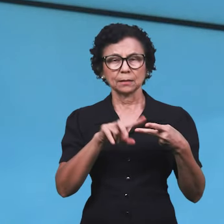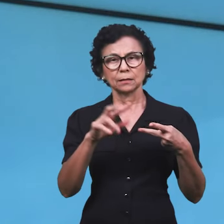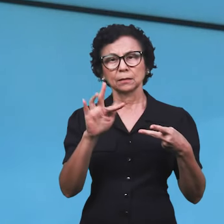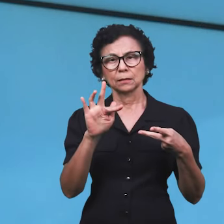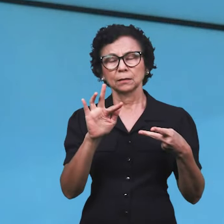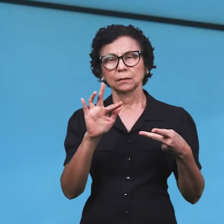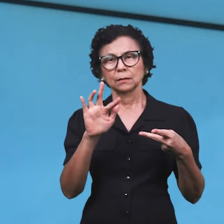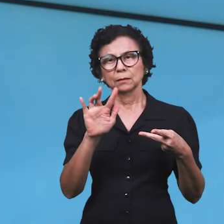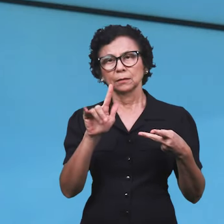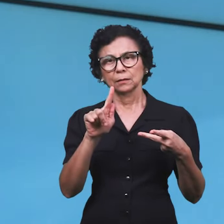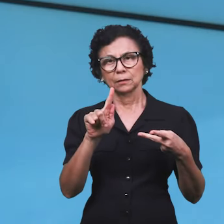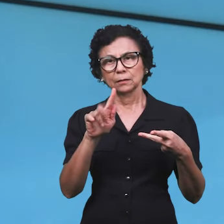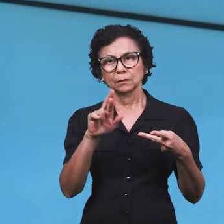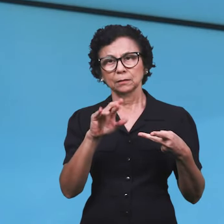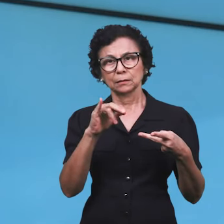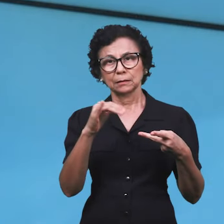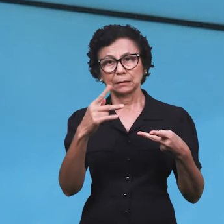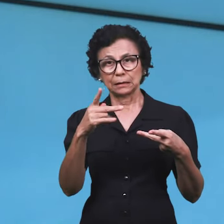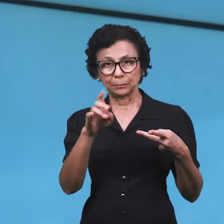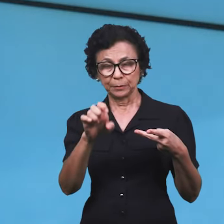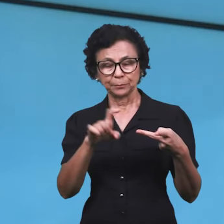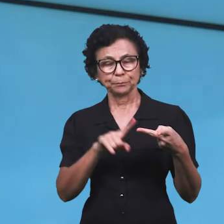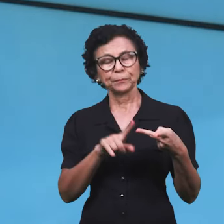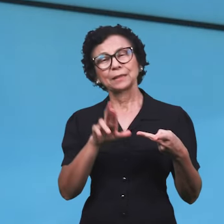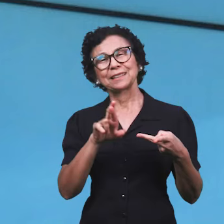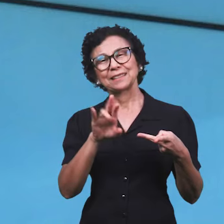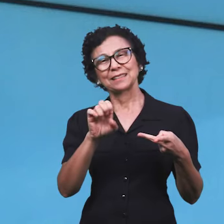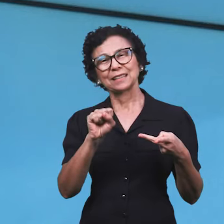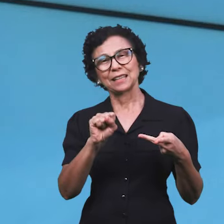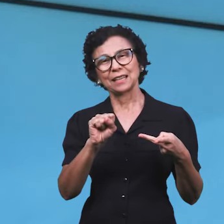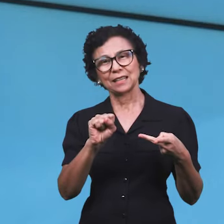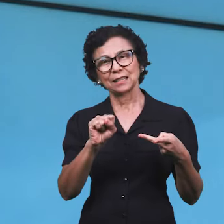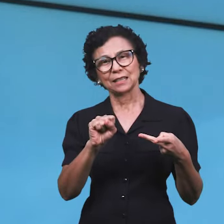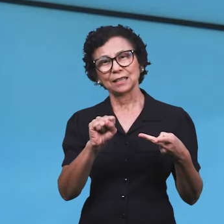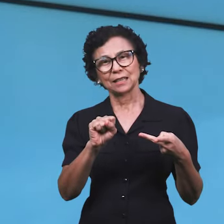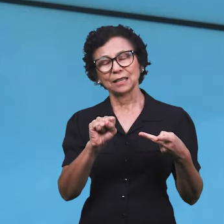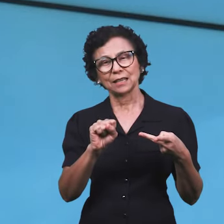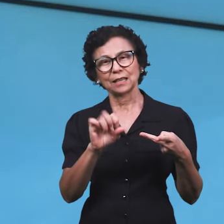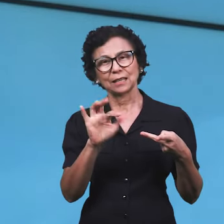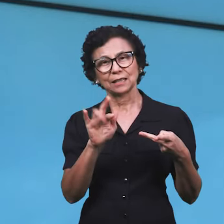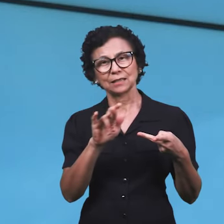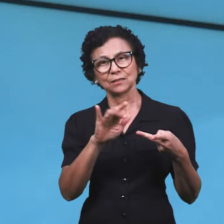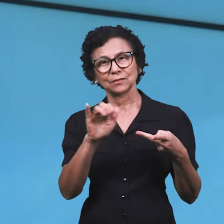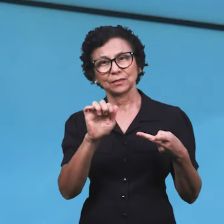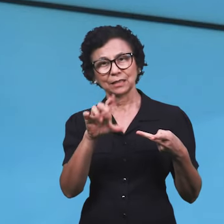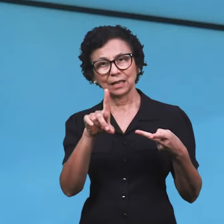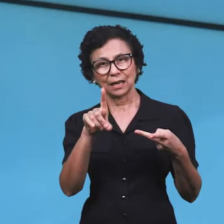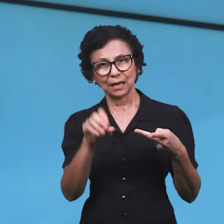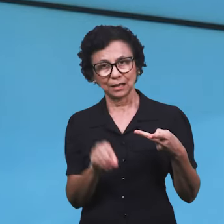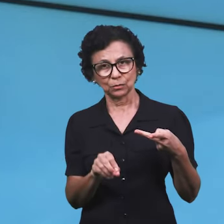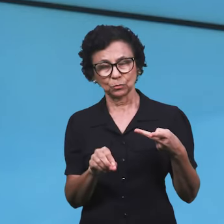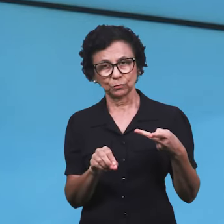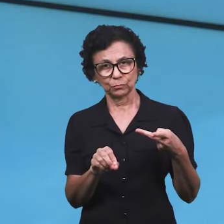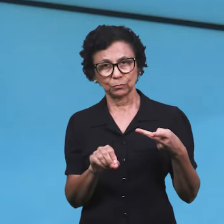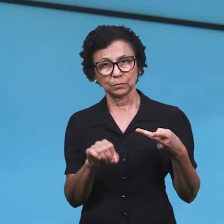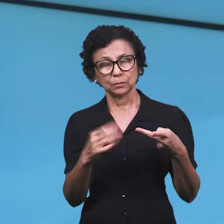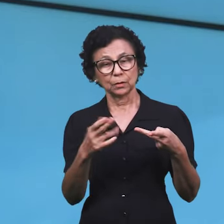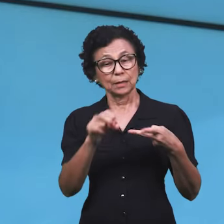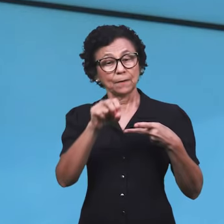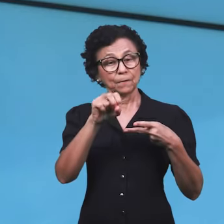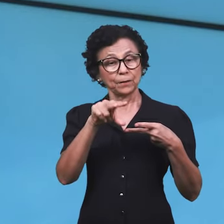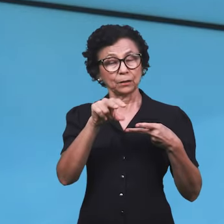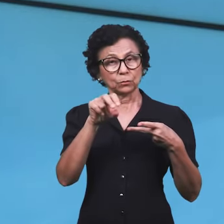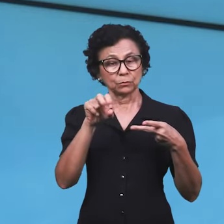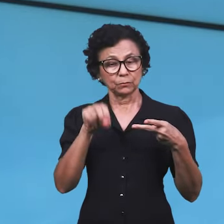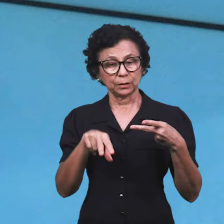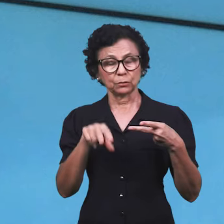muito frequente. Então, tanto a gripe como o resfriado são doenças causadas por vírus. O resfriado são